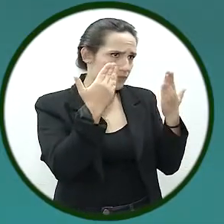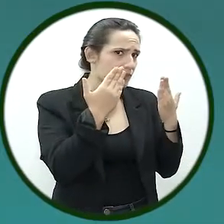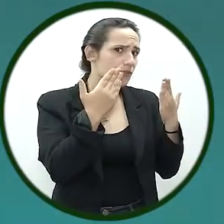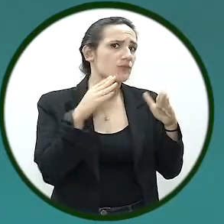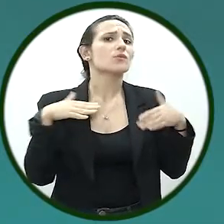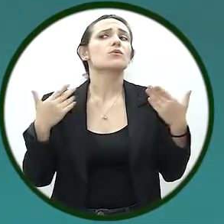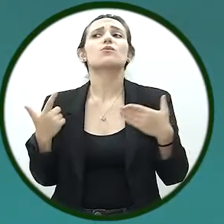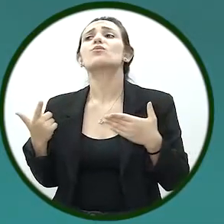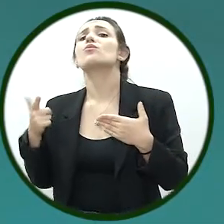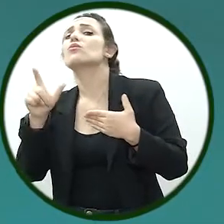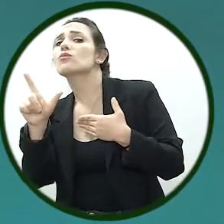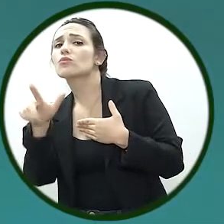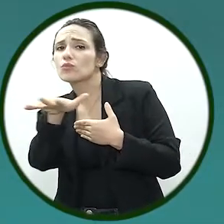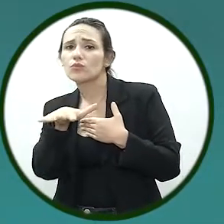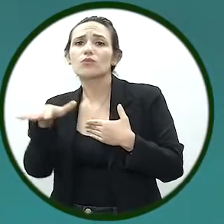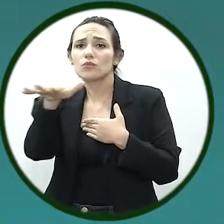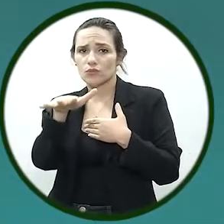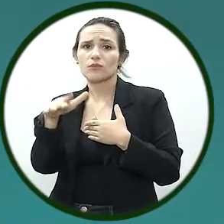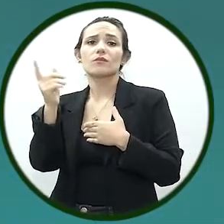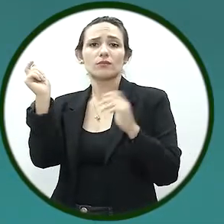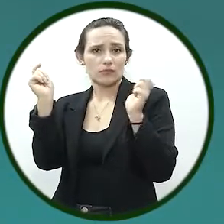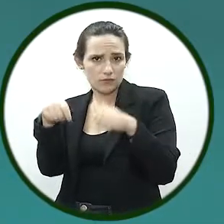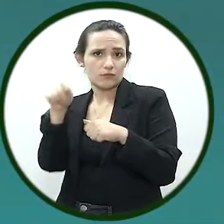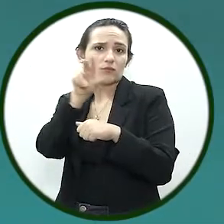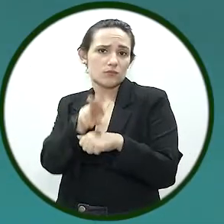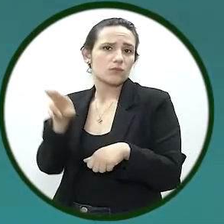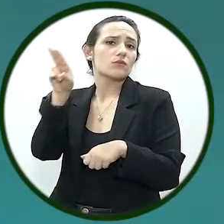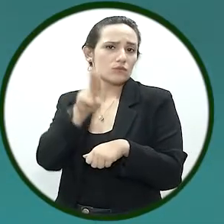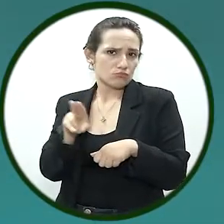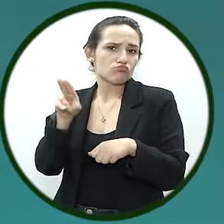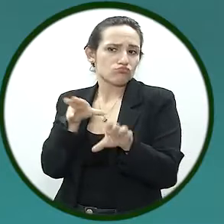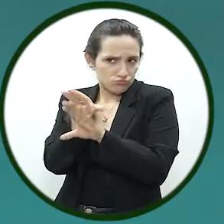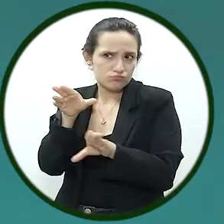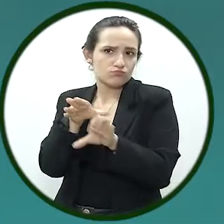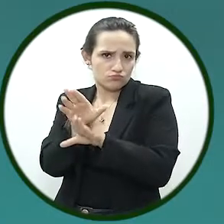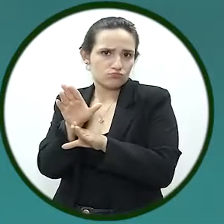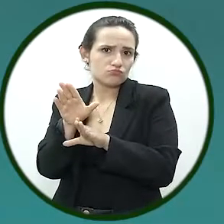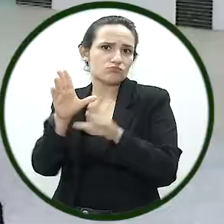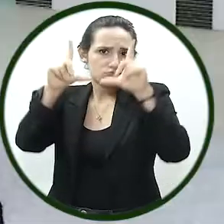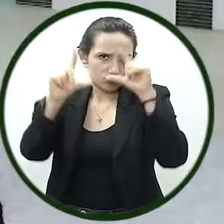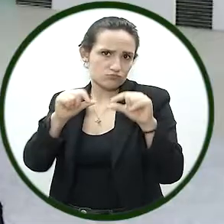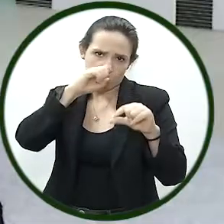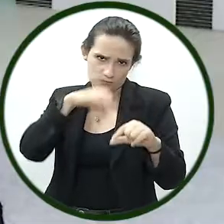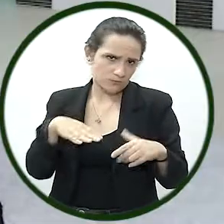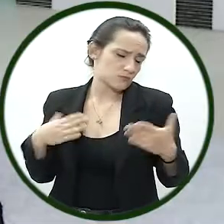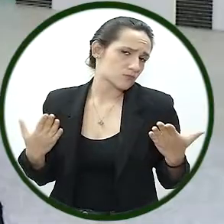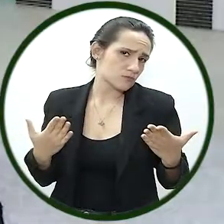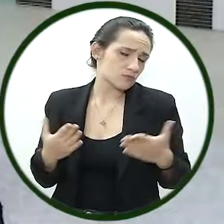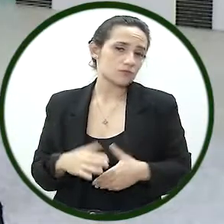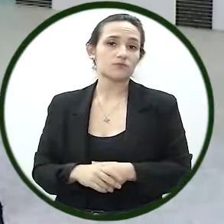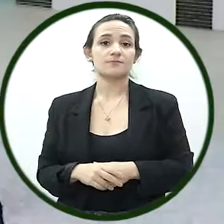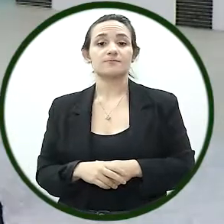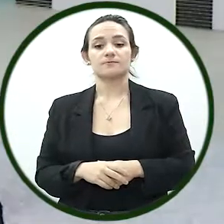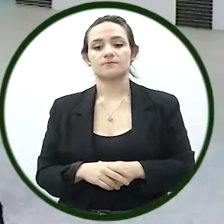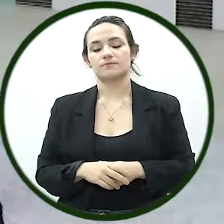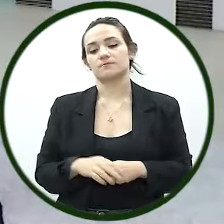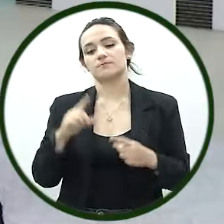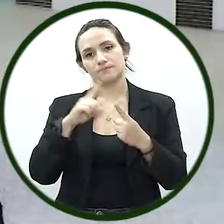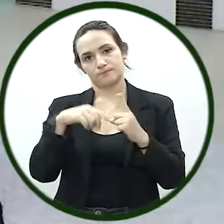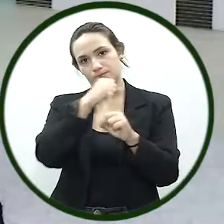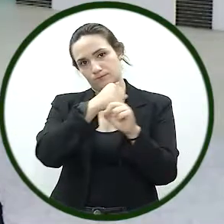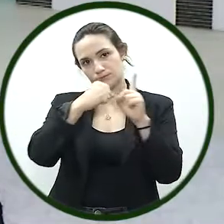outras áreas do conhecimento que a gente pode se valer na hora de combater a violência? A sociologia